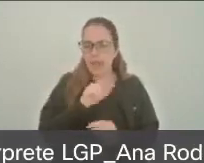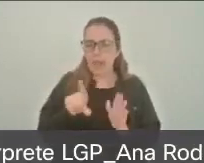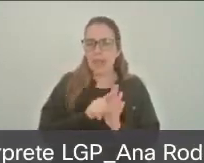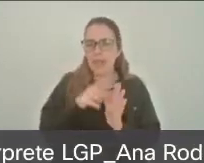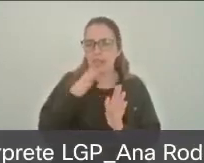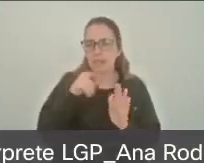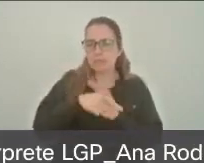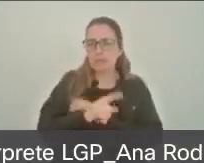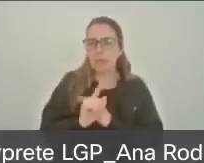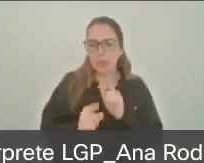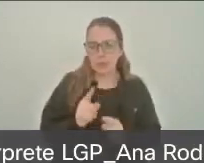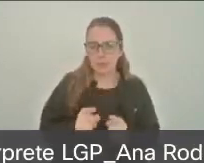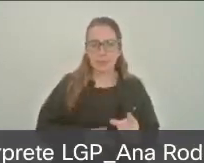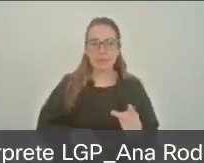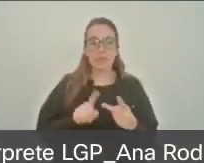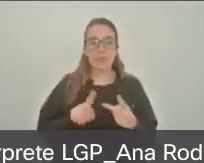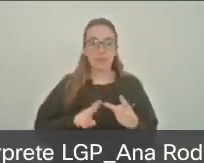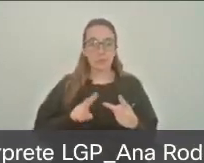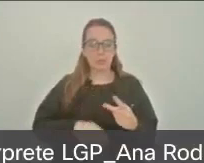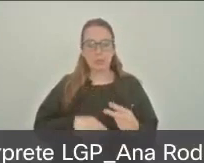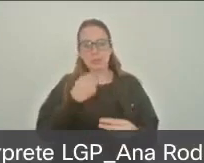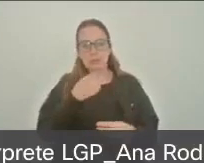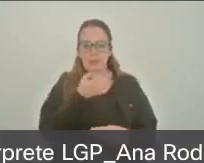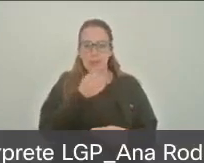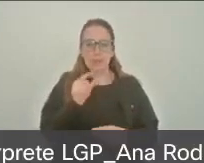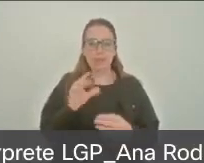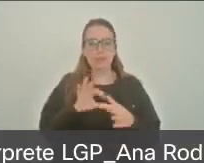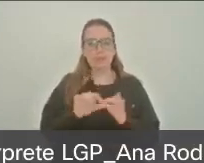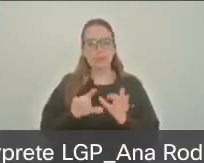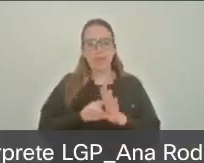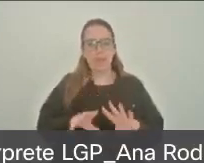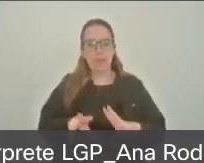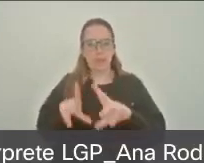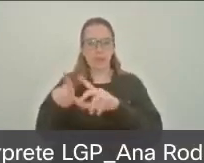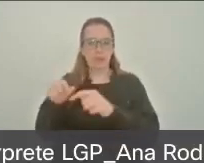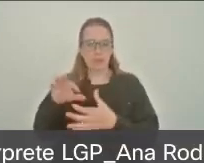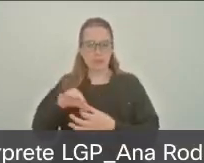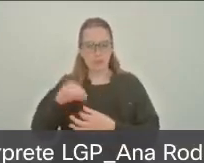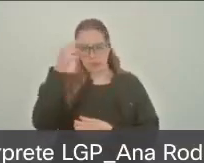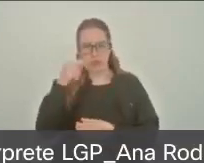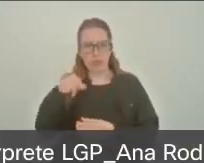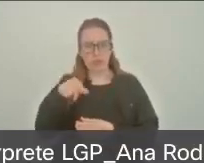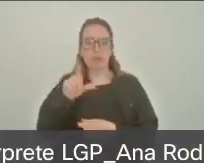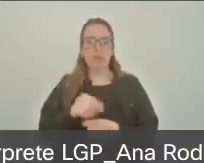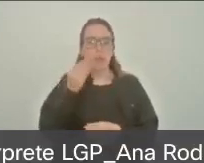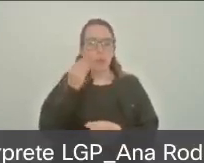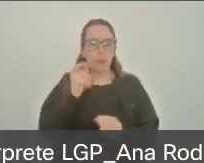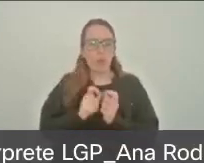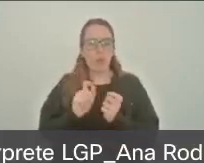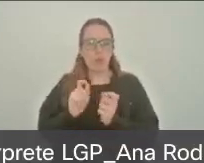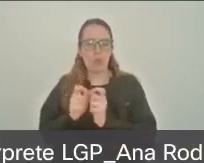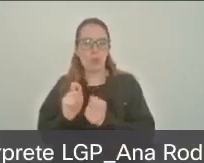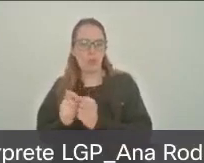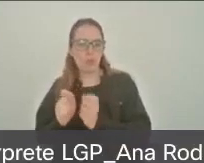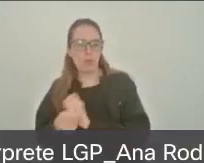portuguesa. Depois, em segundo lugar, uma breve análise da evolução histórico-legislativa deste direito, ou seja, perceber quando e em que termos é que no